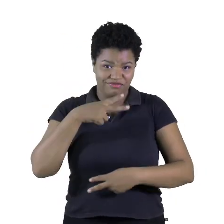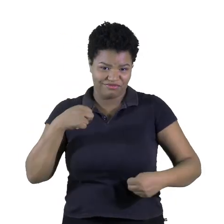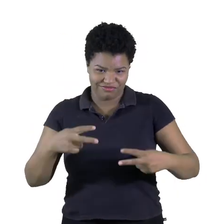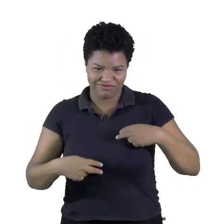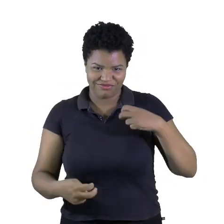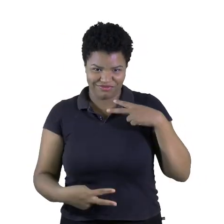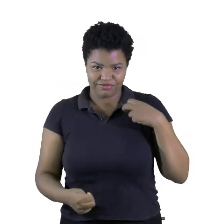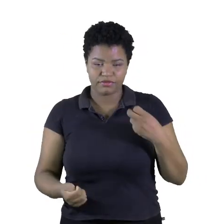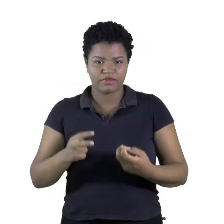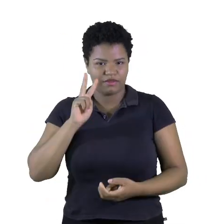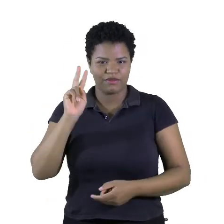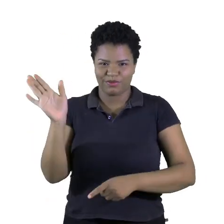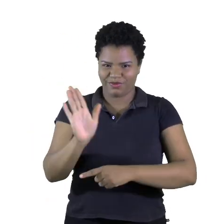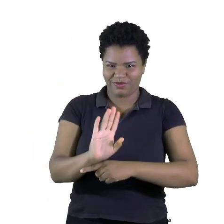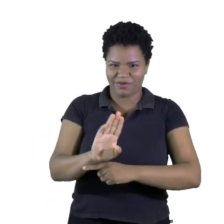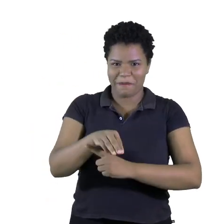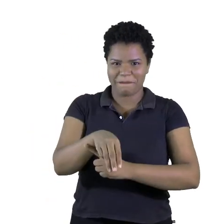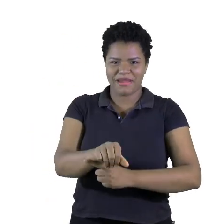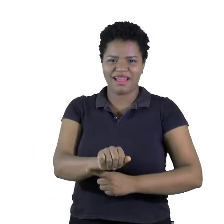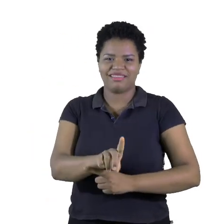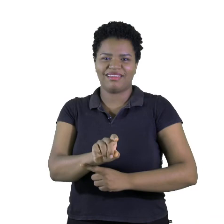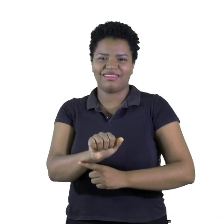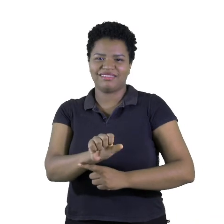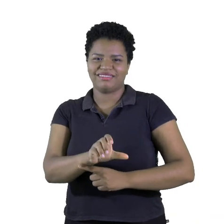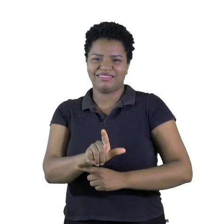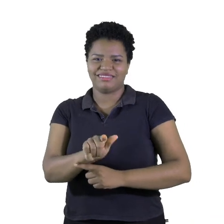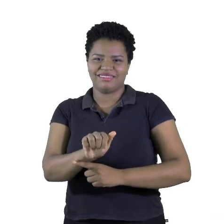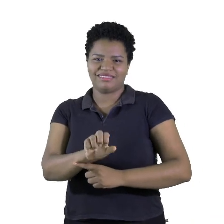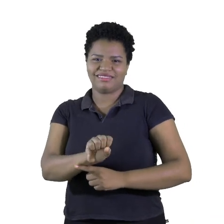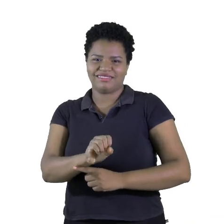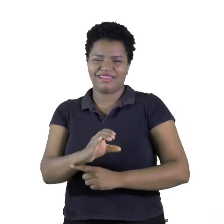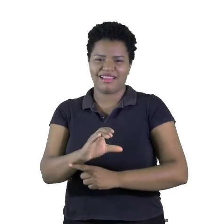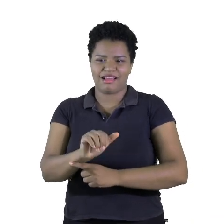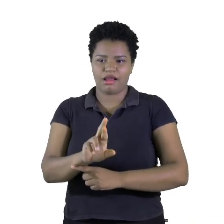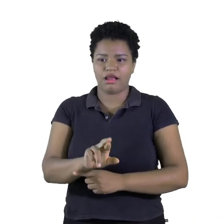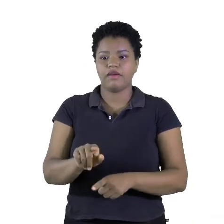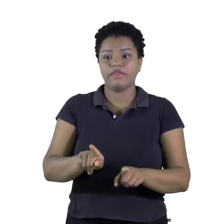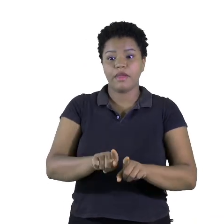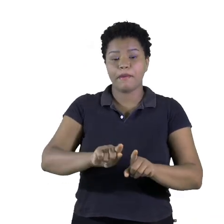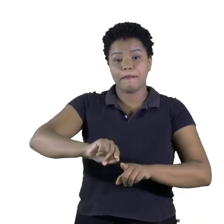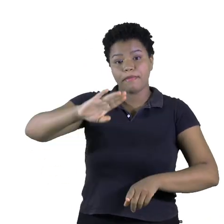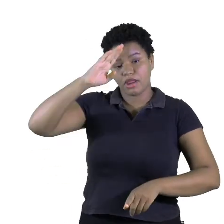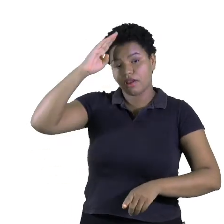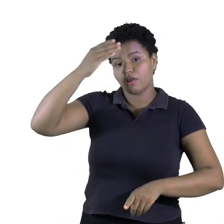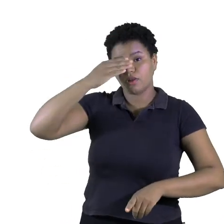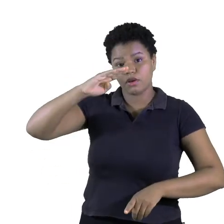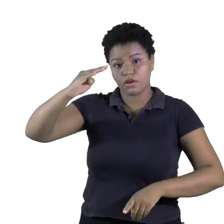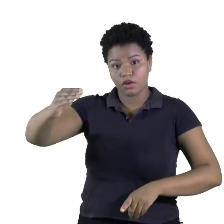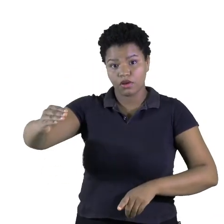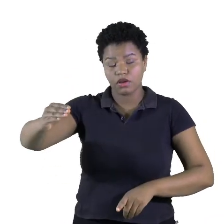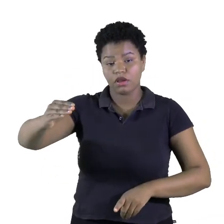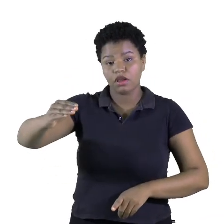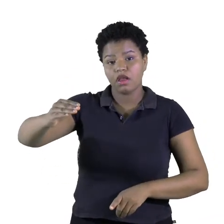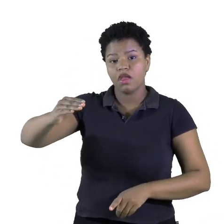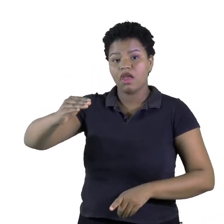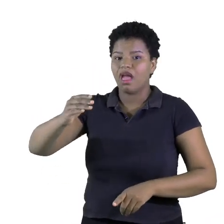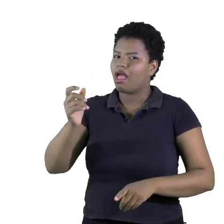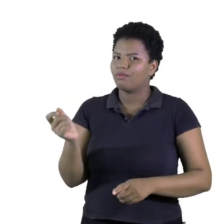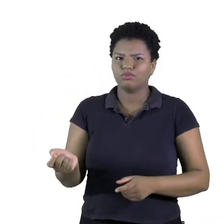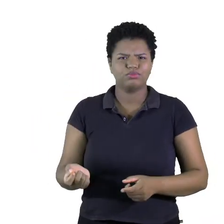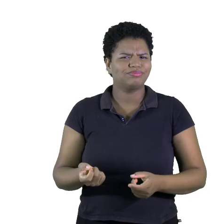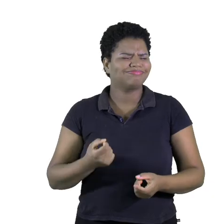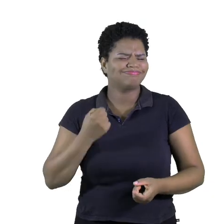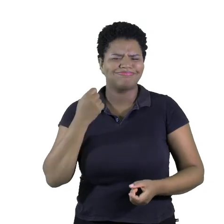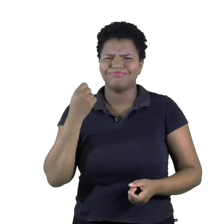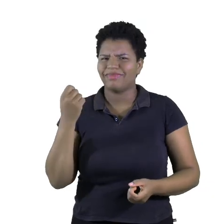gente também o boto da Amazônia, que é um animal exótico, que é a coisa mais rara do mundo, a gente se vê hoje em dia justamente por causa da